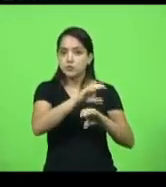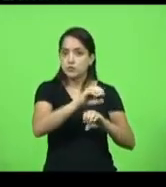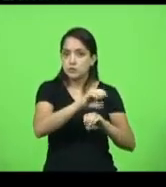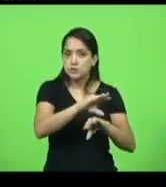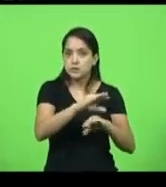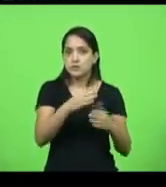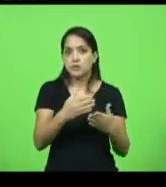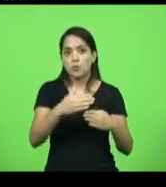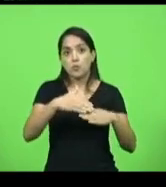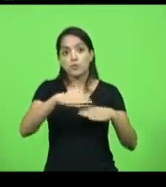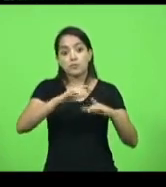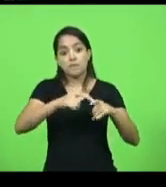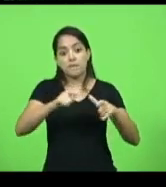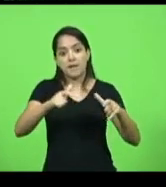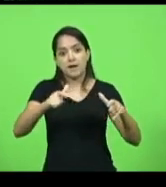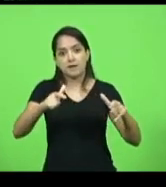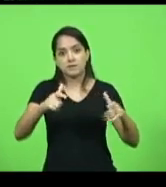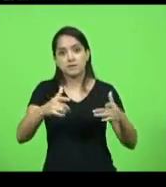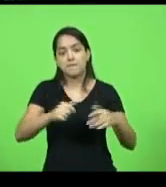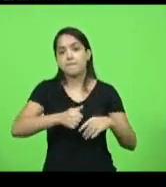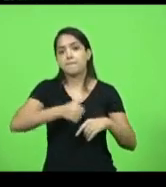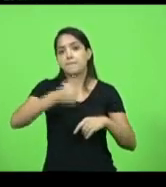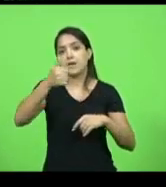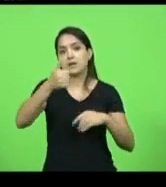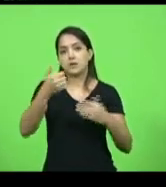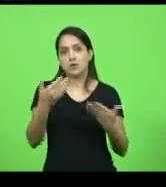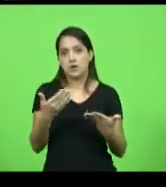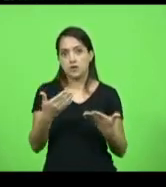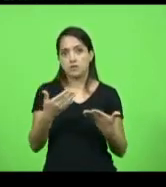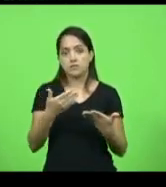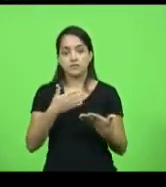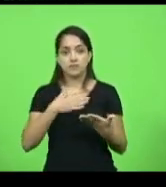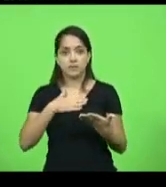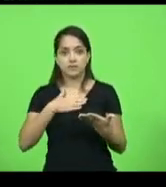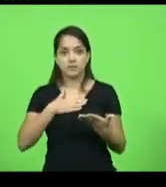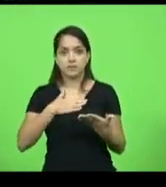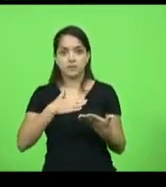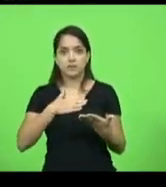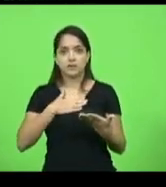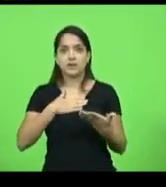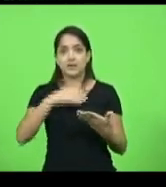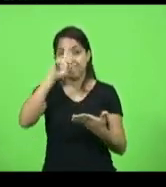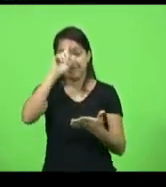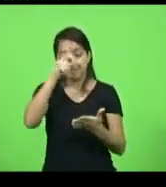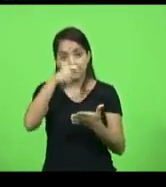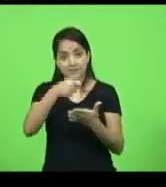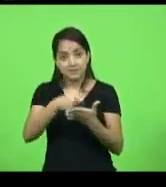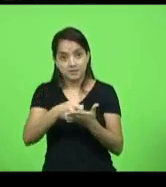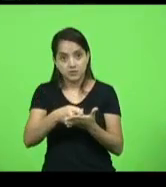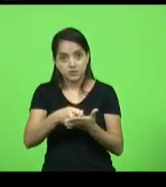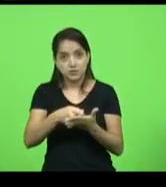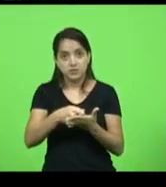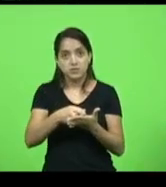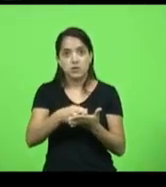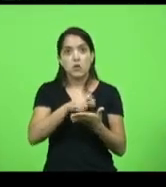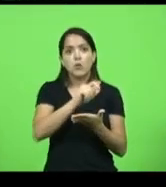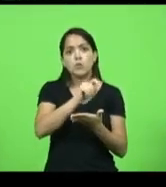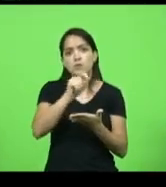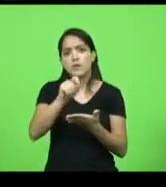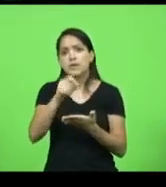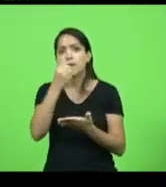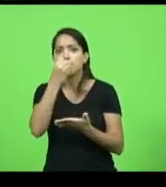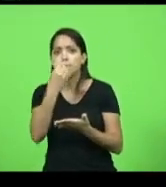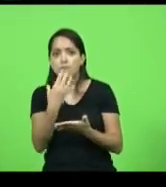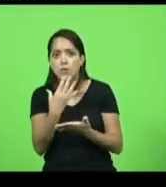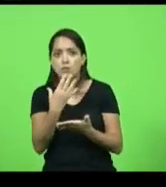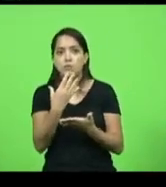mais tiverem, melhores são para mim poder decidir o que é bom para Santa Catarina, o que é bom